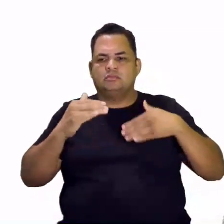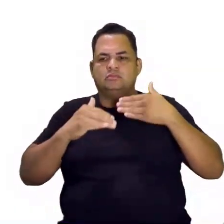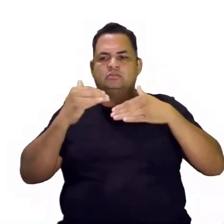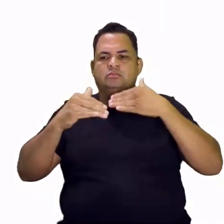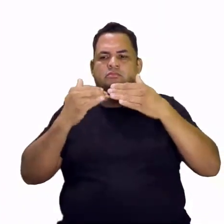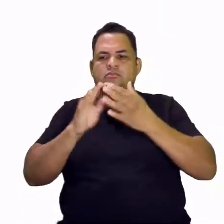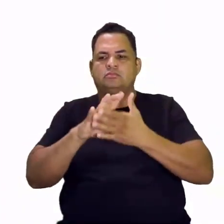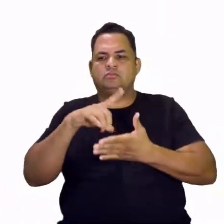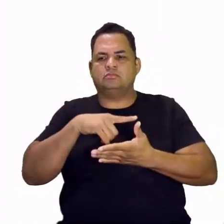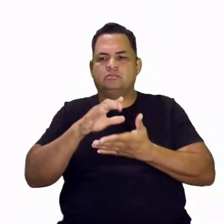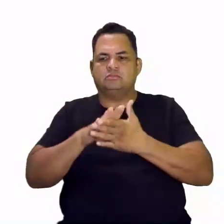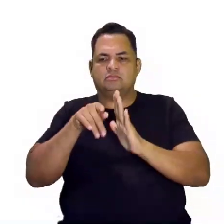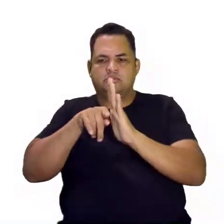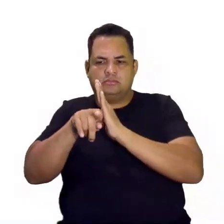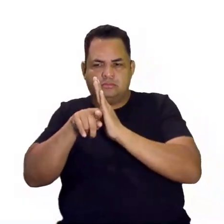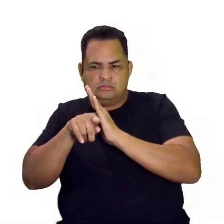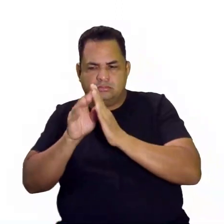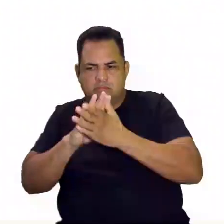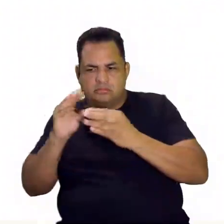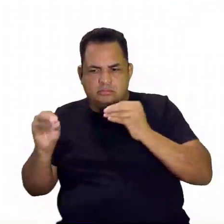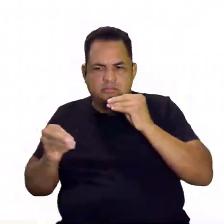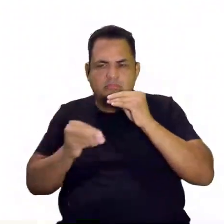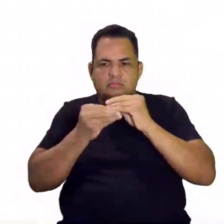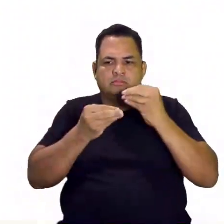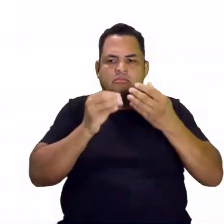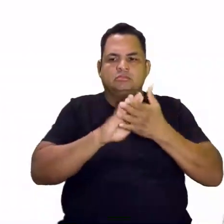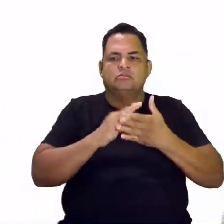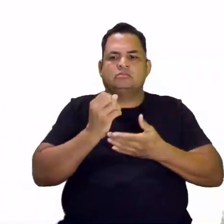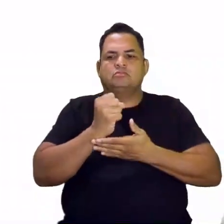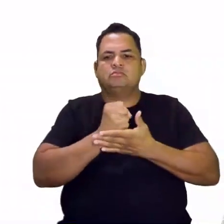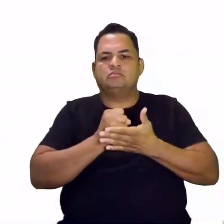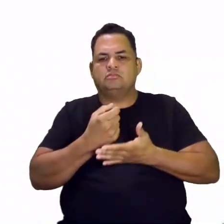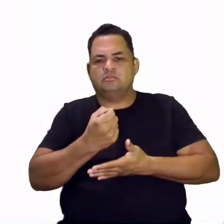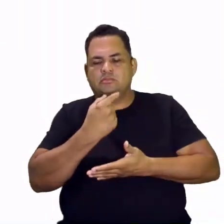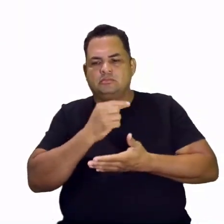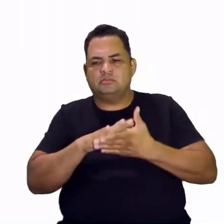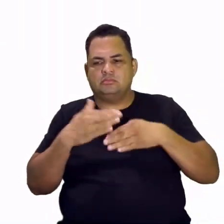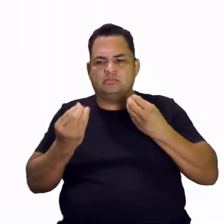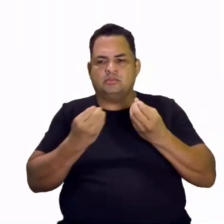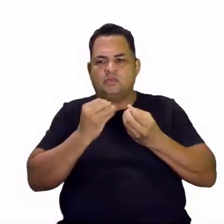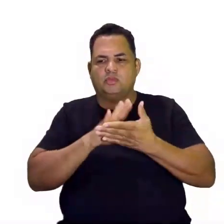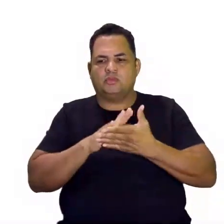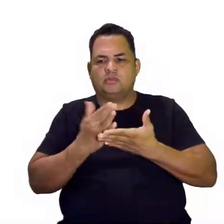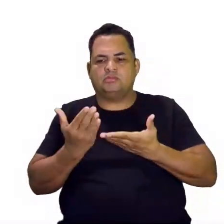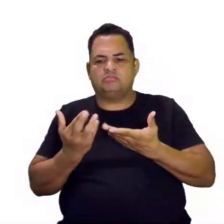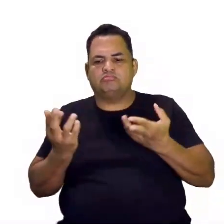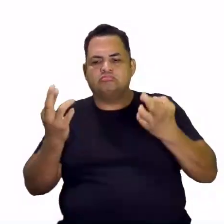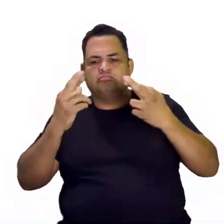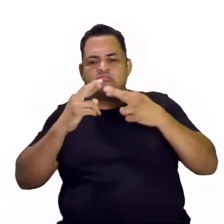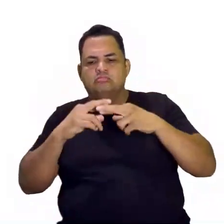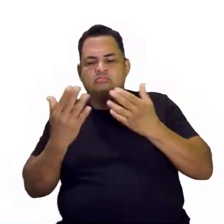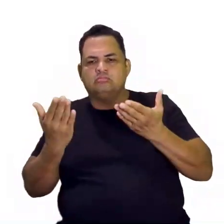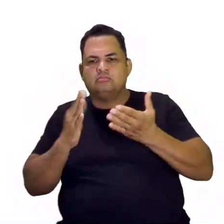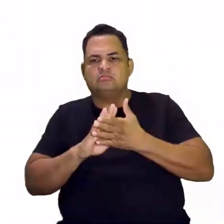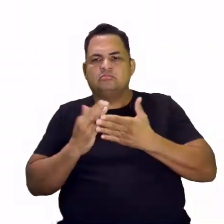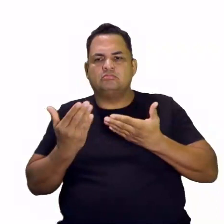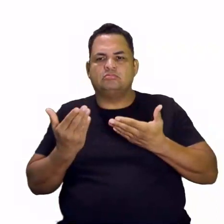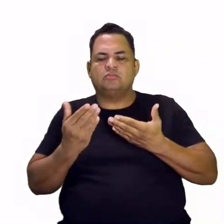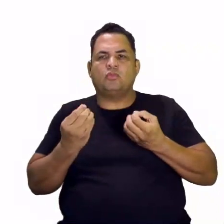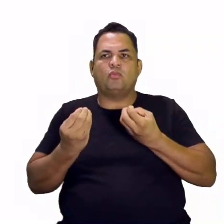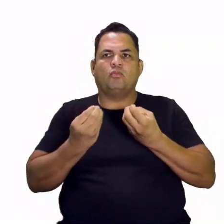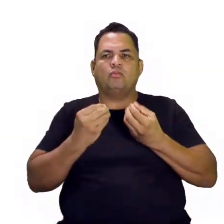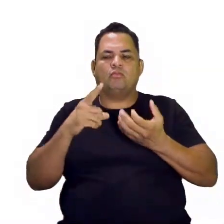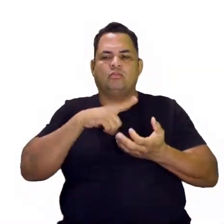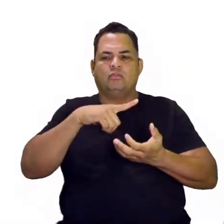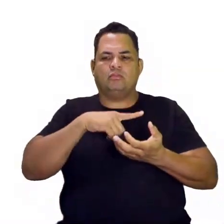gente faz aqueles testes, né? Adiciona alguns medicamentos e vê a qual deles elas reagem, como que há a reação